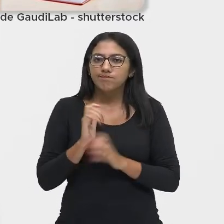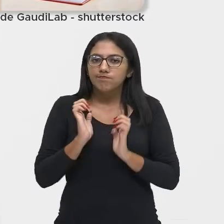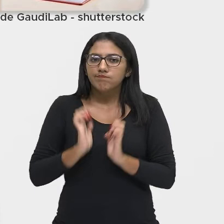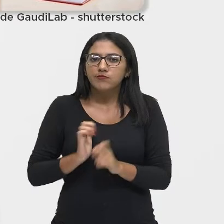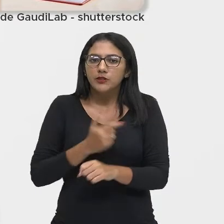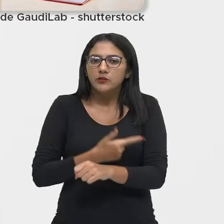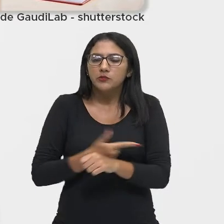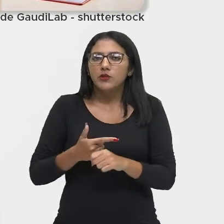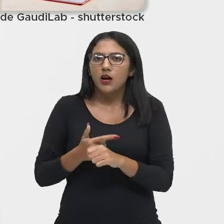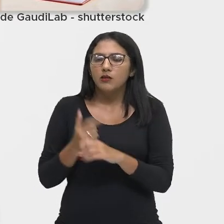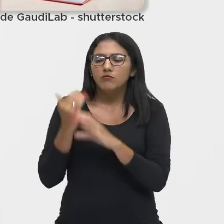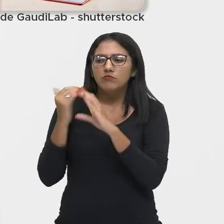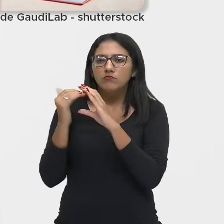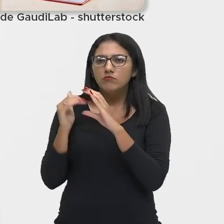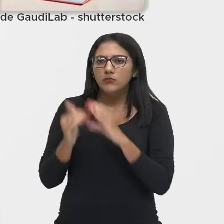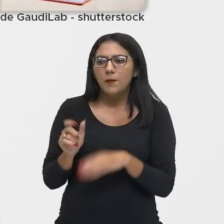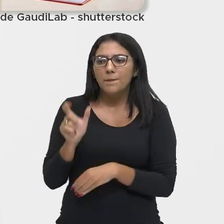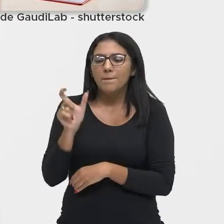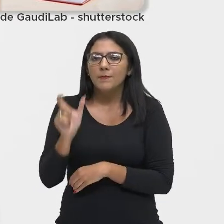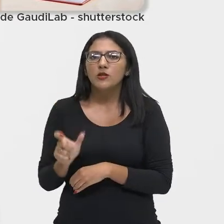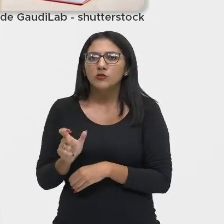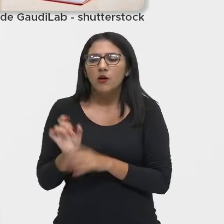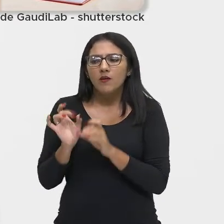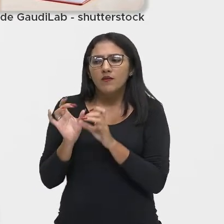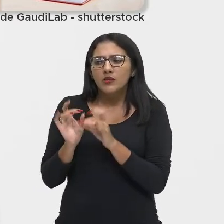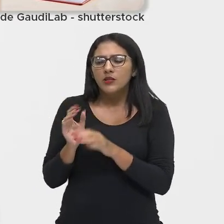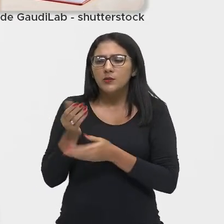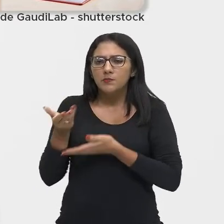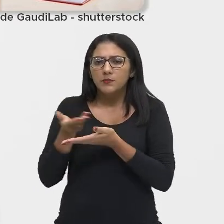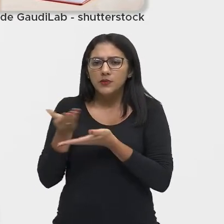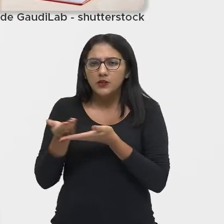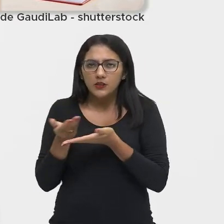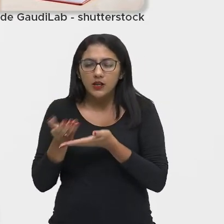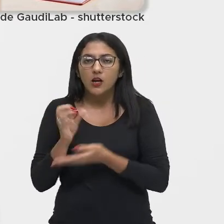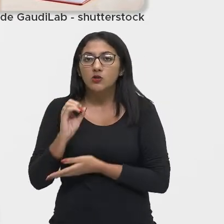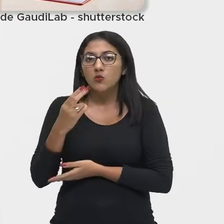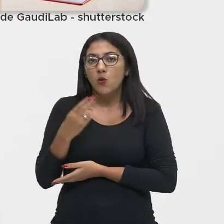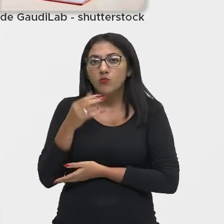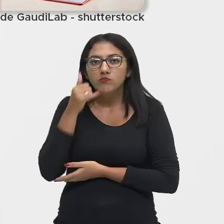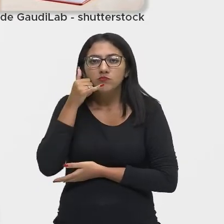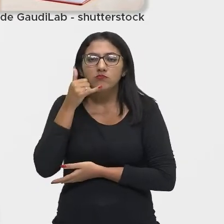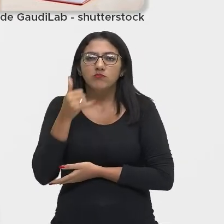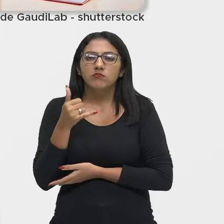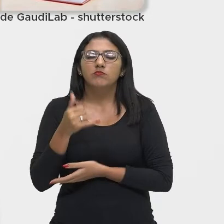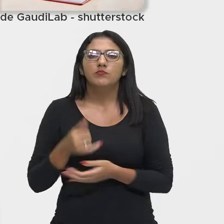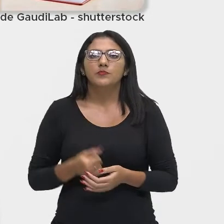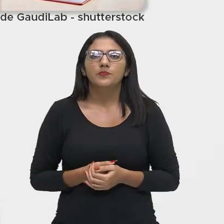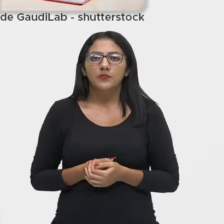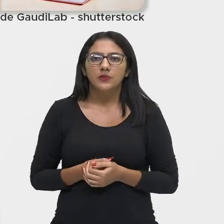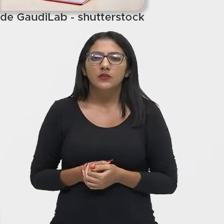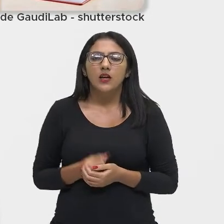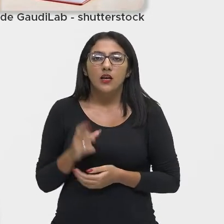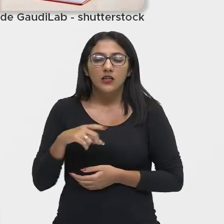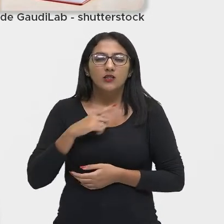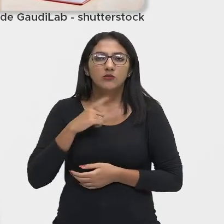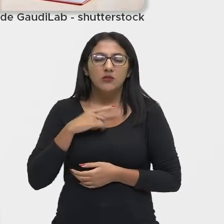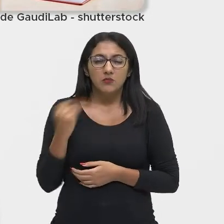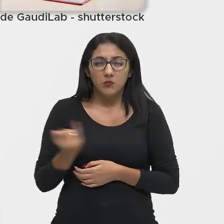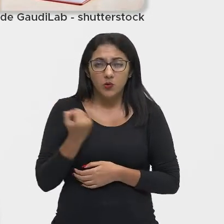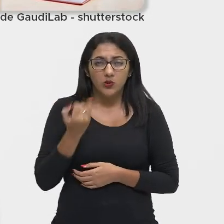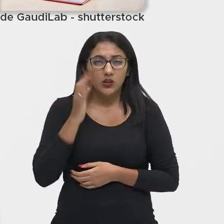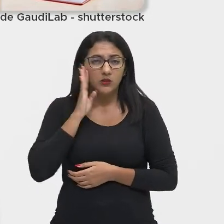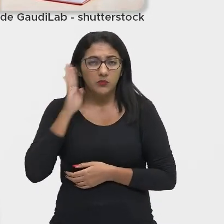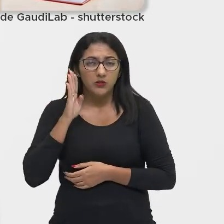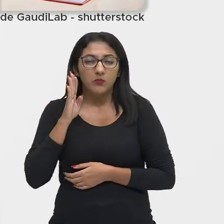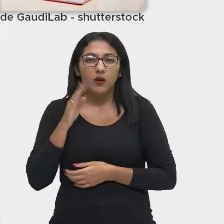conversa com o cliente, tanto por texto quanto por uma ligação. Nesse ponto, é de suma importância manter